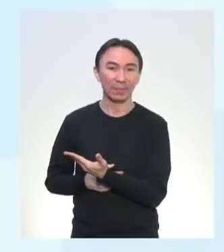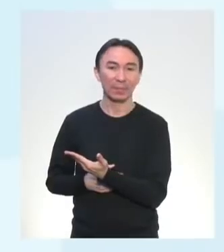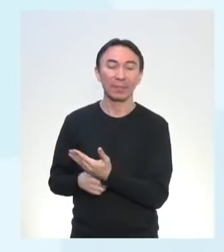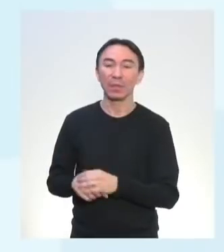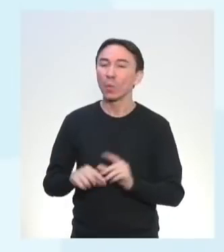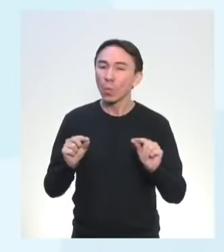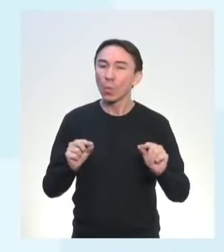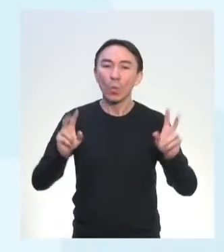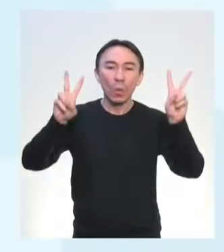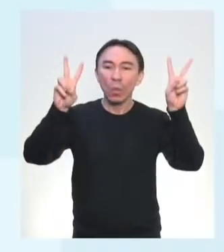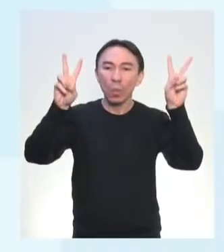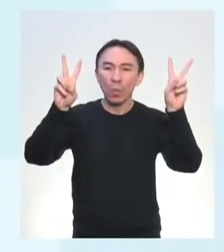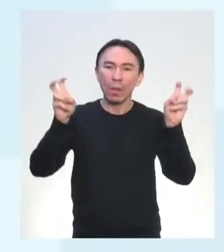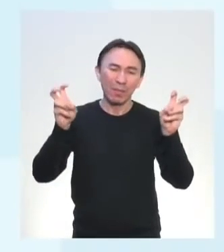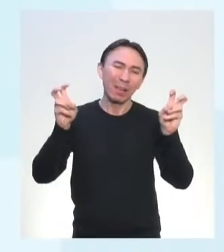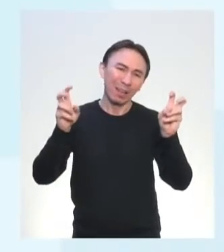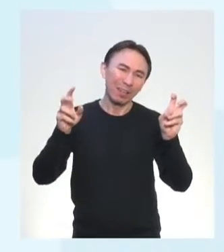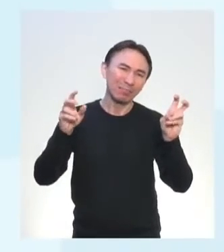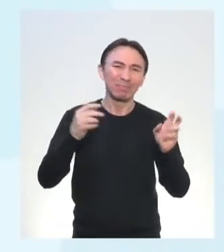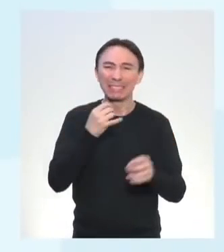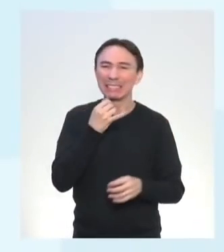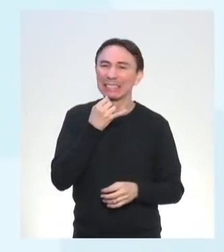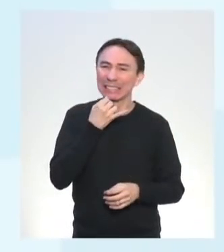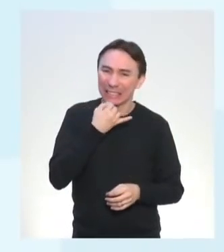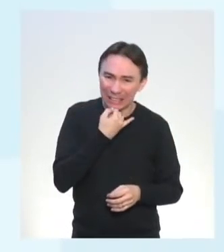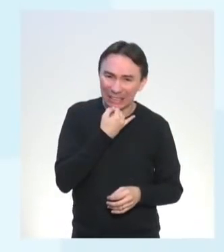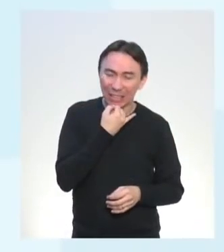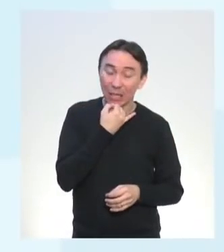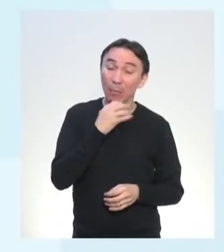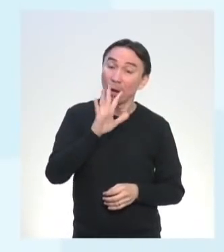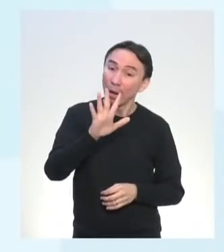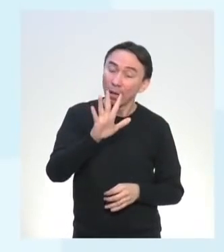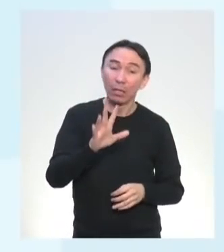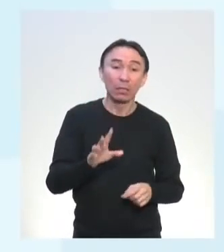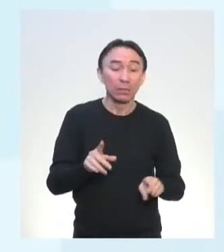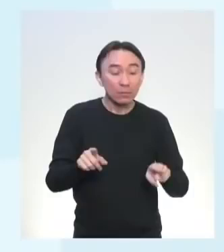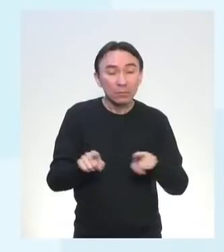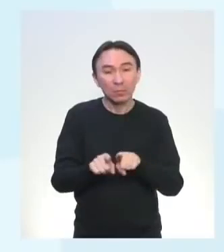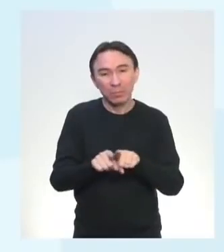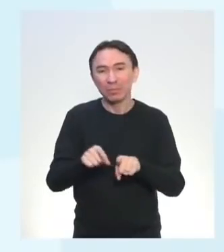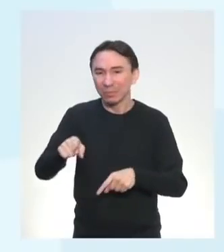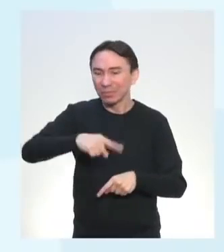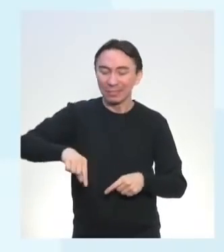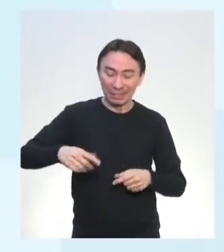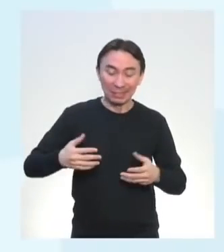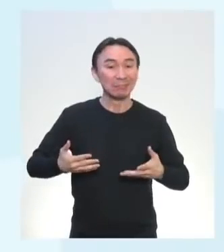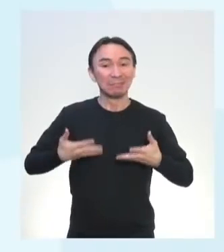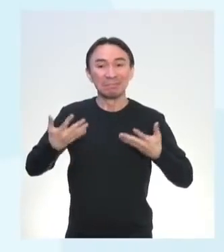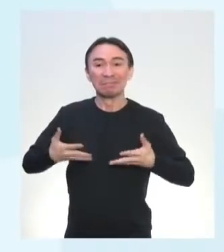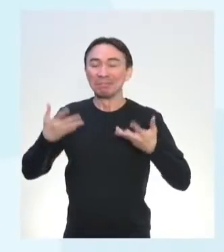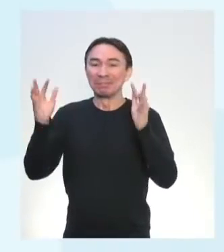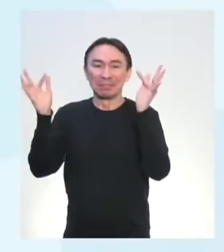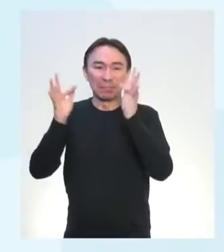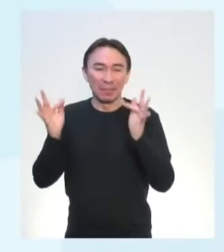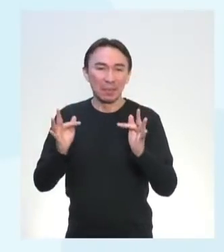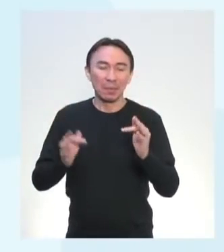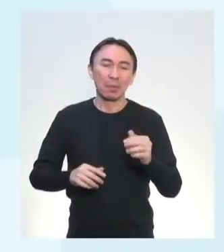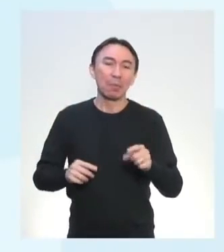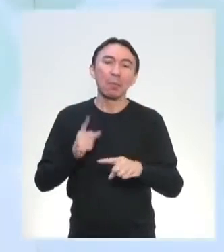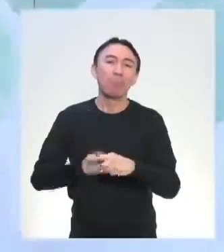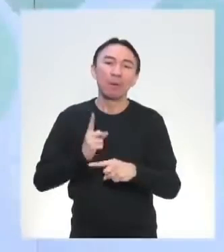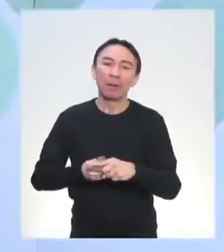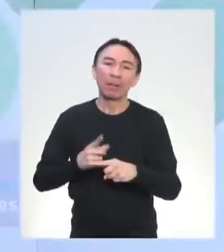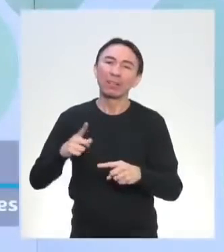tema que é um pouco triste, mas também deixa a gente feliz por tudo que trouxe aí de conteúdo,